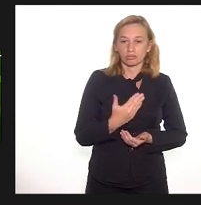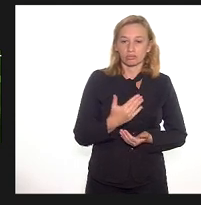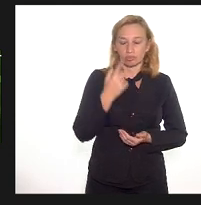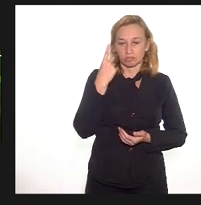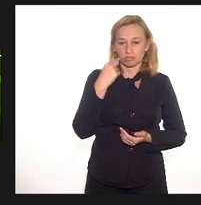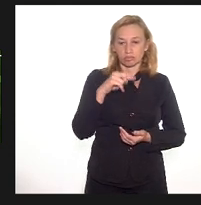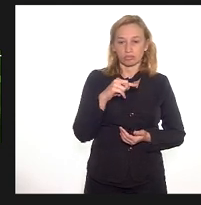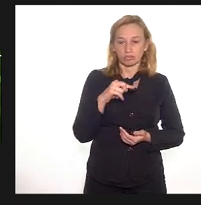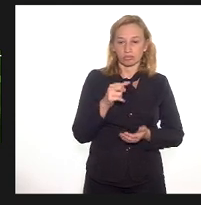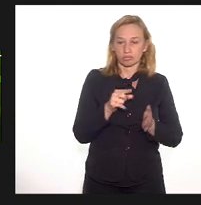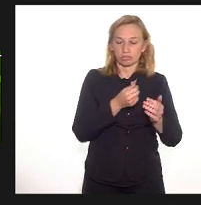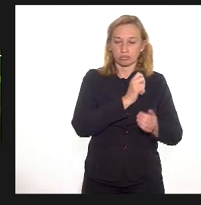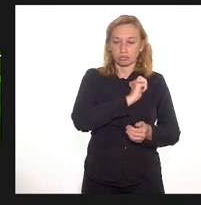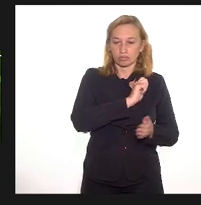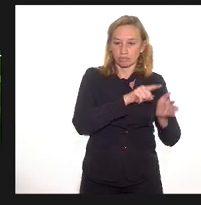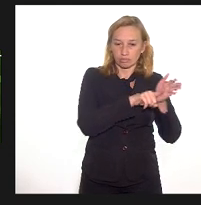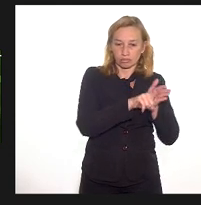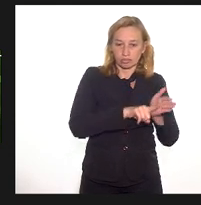da fiscalização.